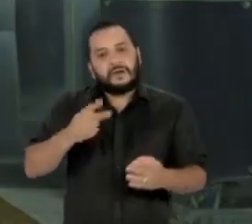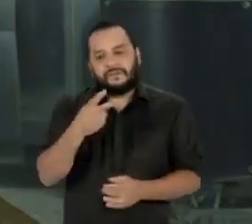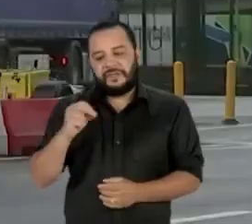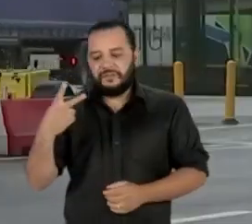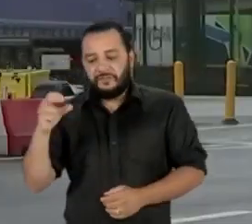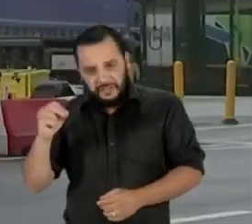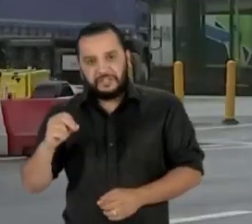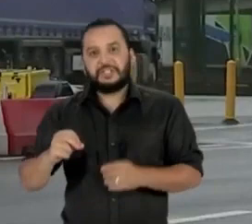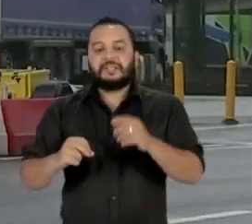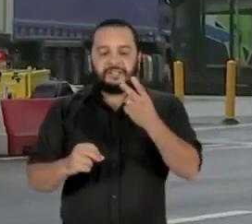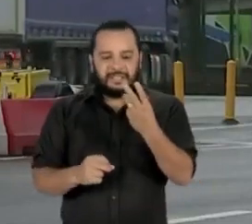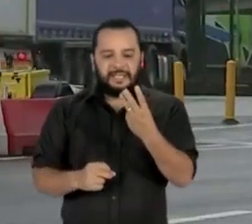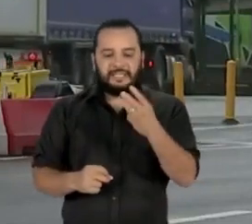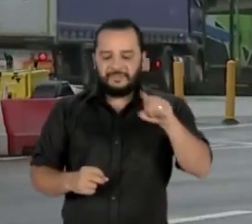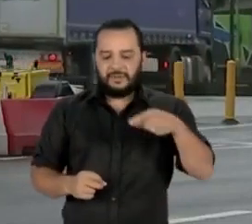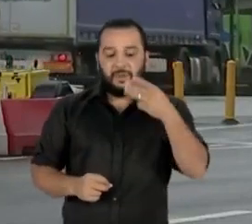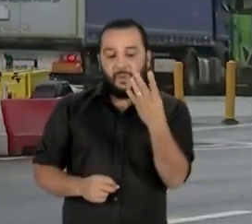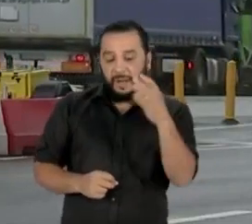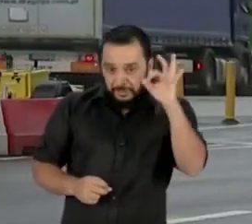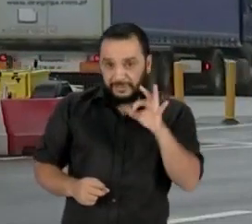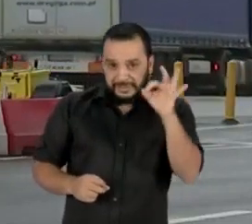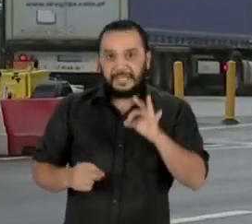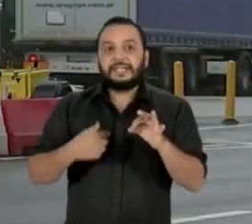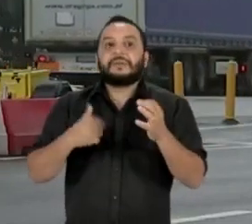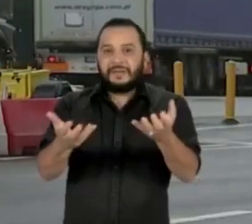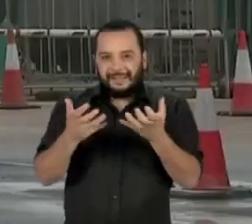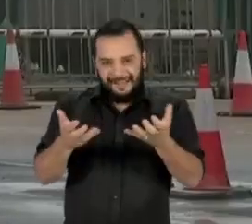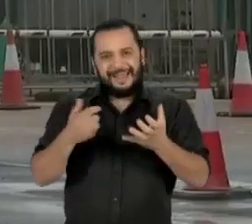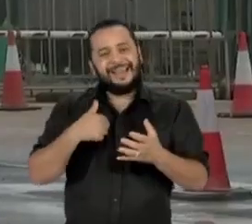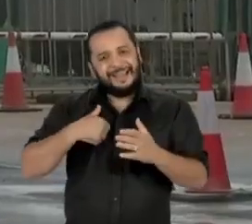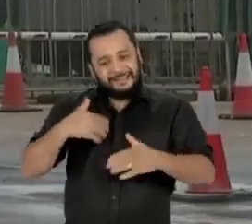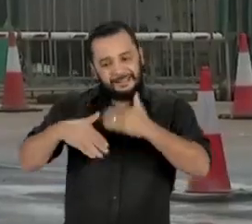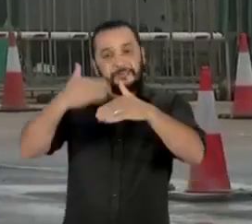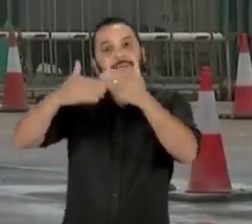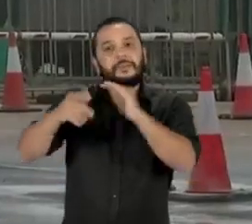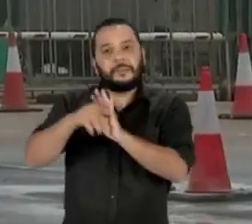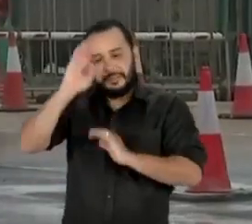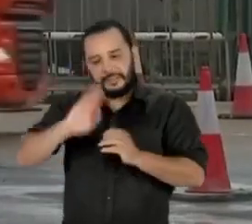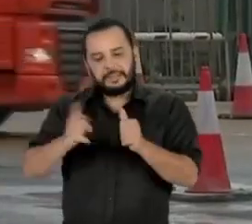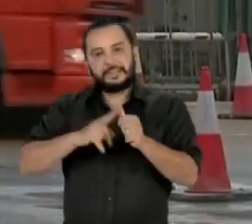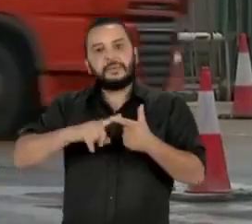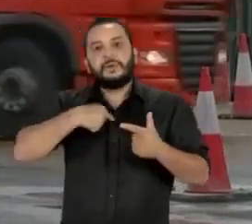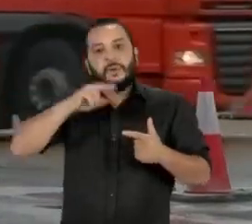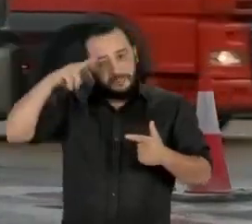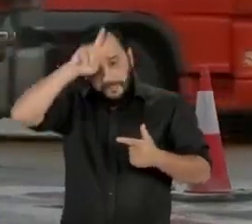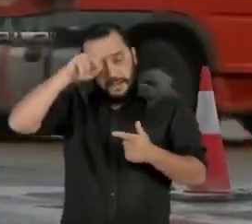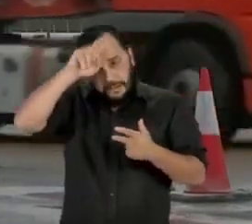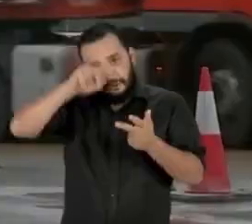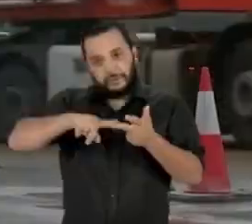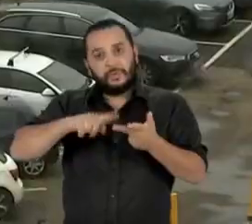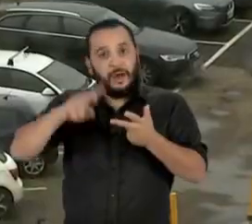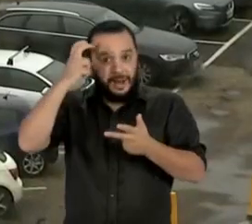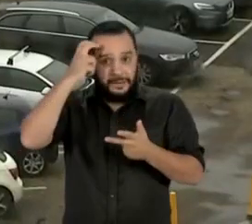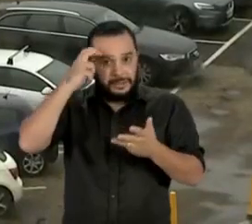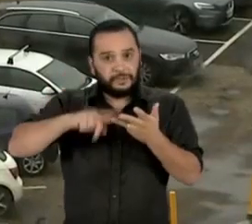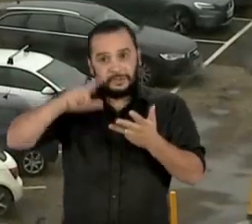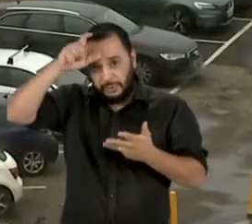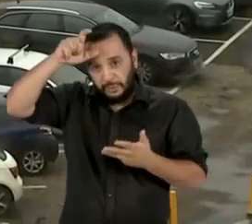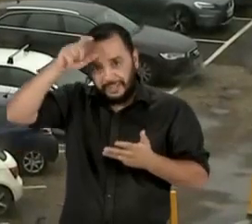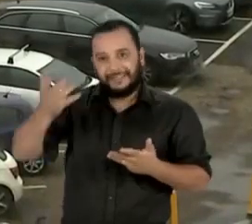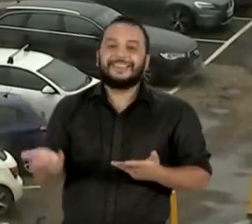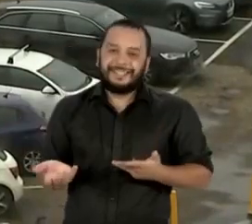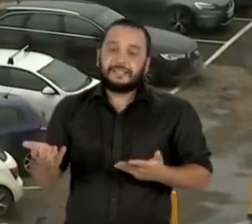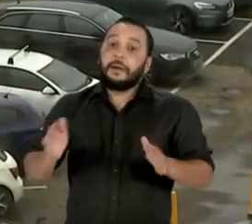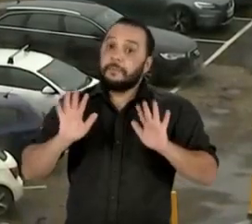3,4%. Isso por causa das expectativas de melhores desempenhos no Brasil, México, Rússia, Arábia Saudita e Turquia. Mas a previsão